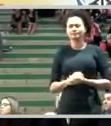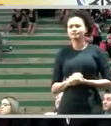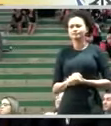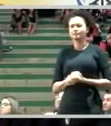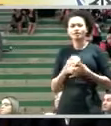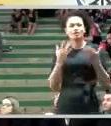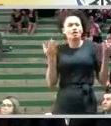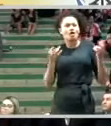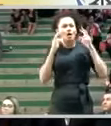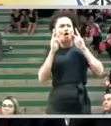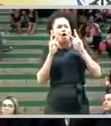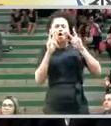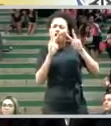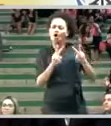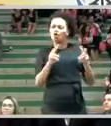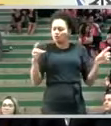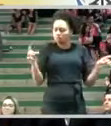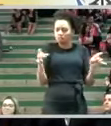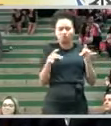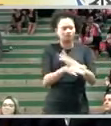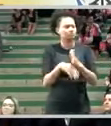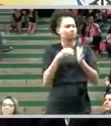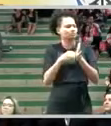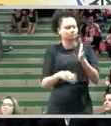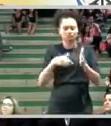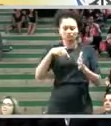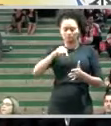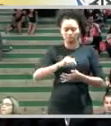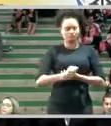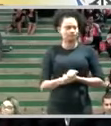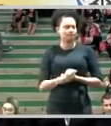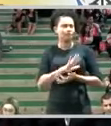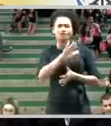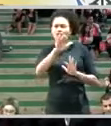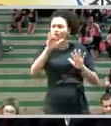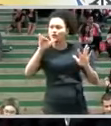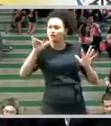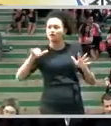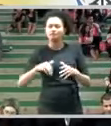E olha como termina o capítulo 7. Ei,